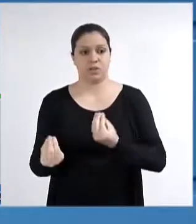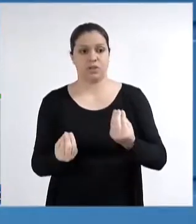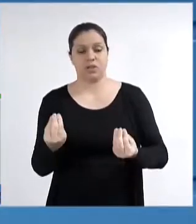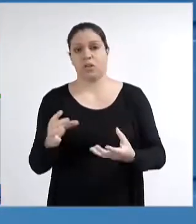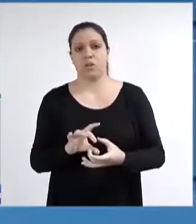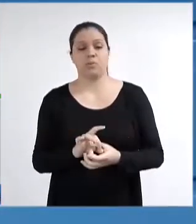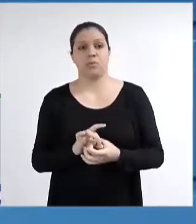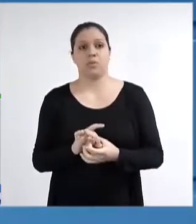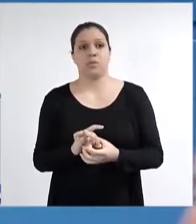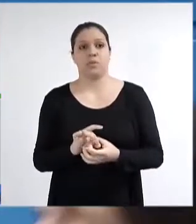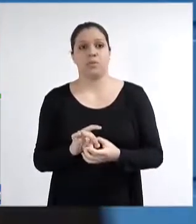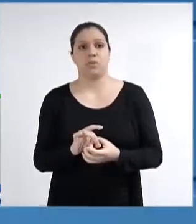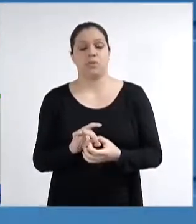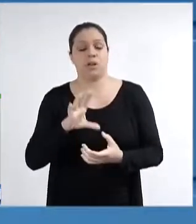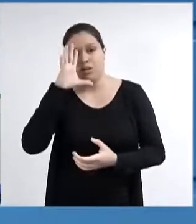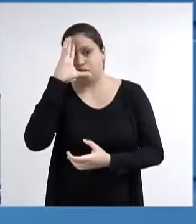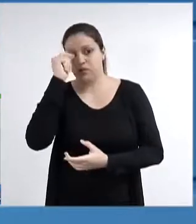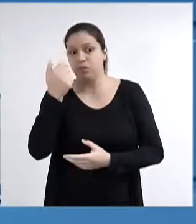algum lugar para poder